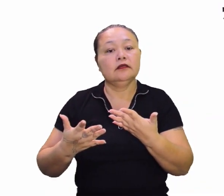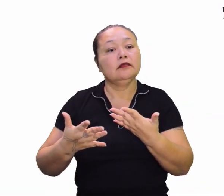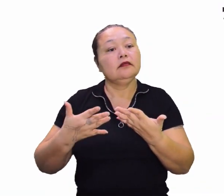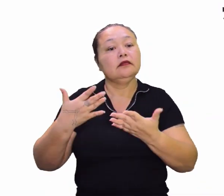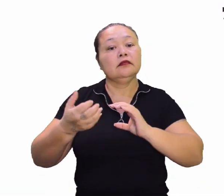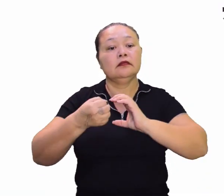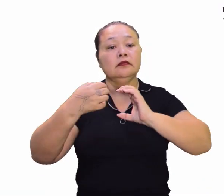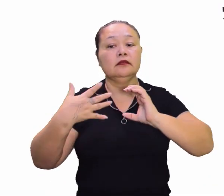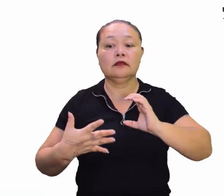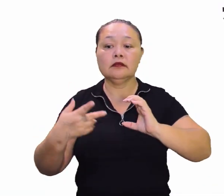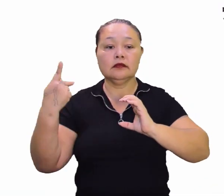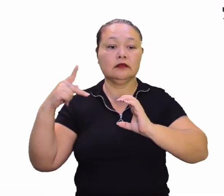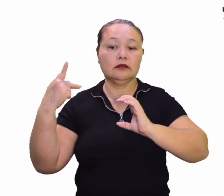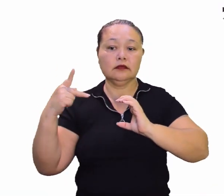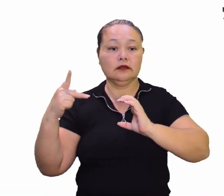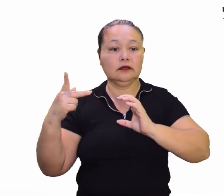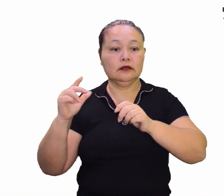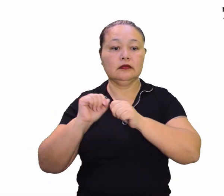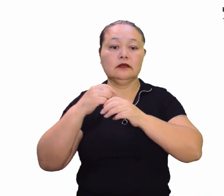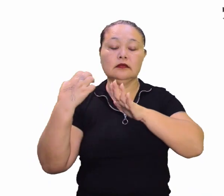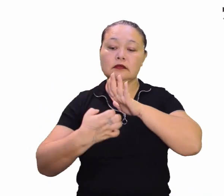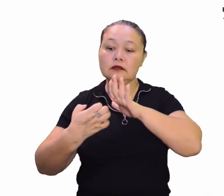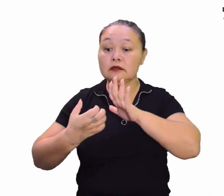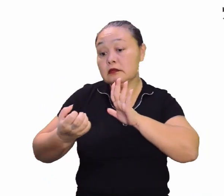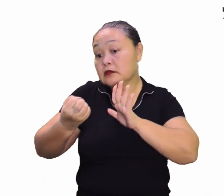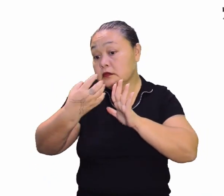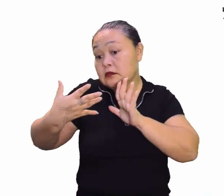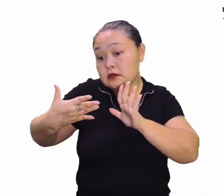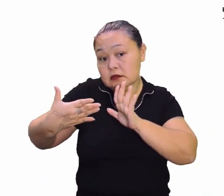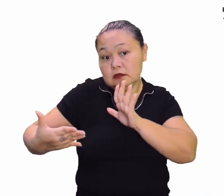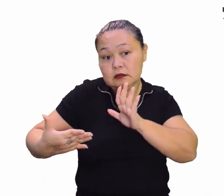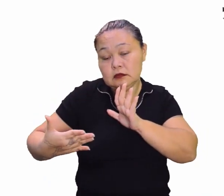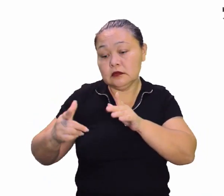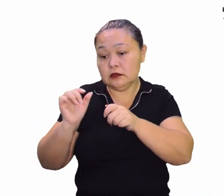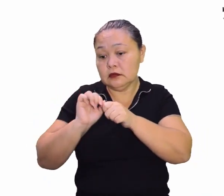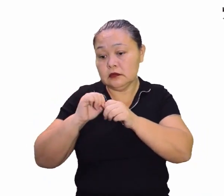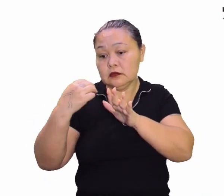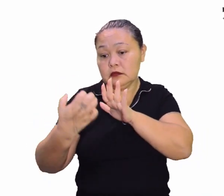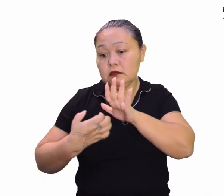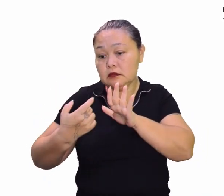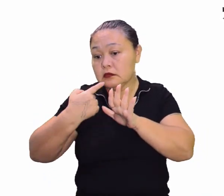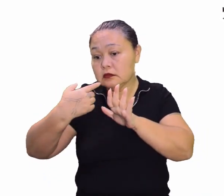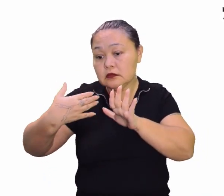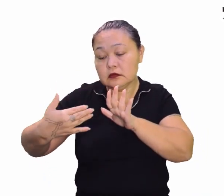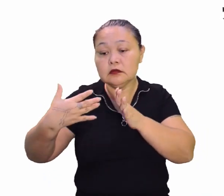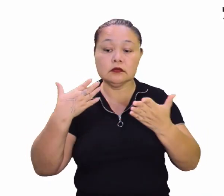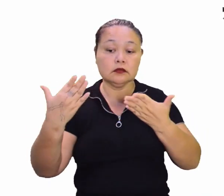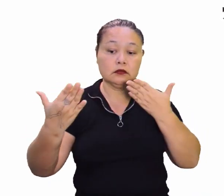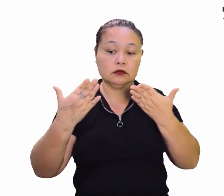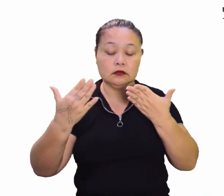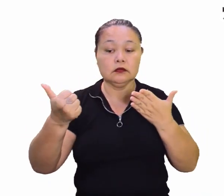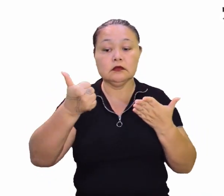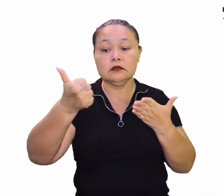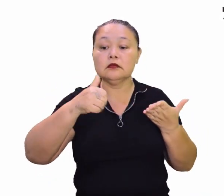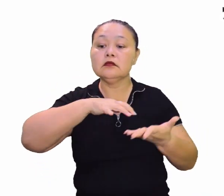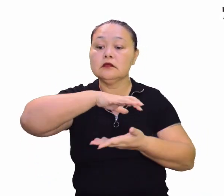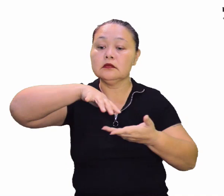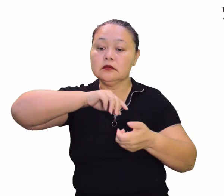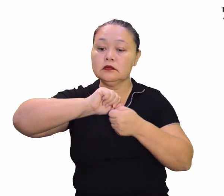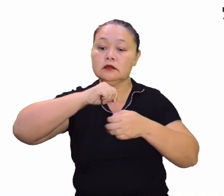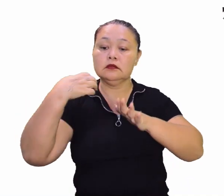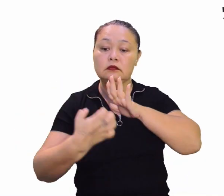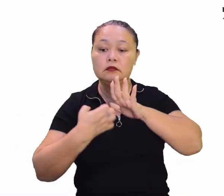Beleza, a característica deles é uma industrialização recente. Por que é uma industrialização recente? Se comparada com a primeira Revolução Industrial. Muito